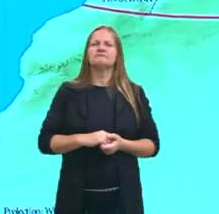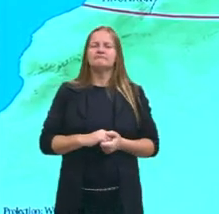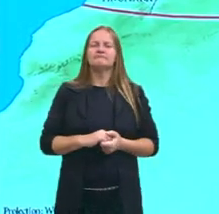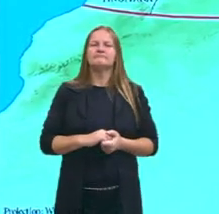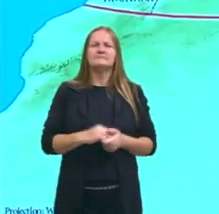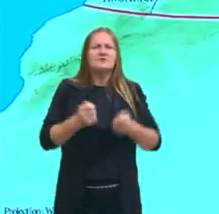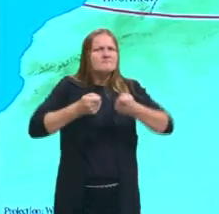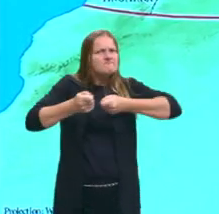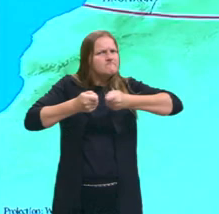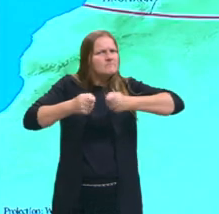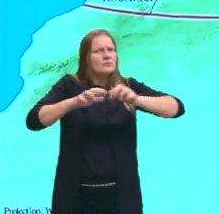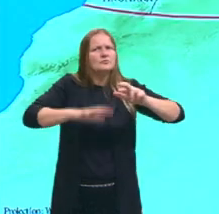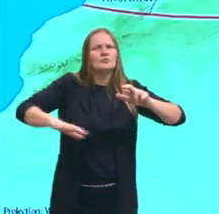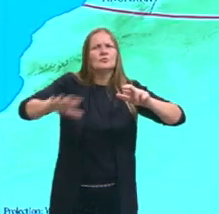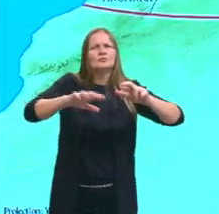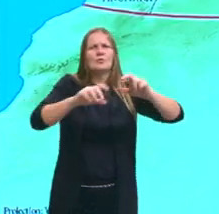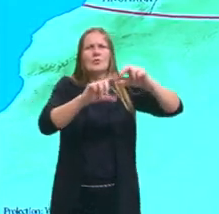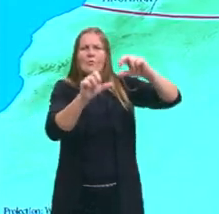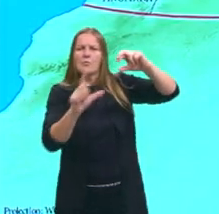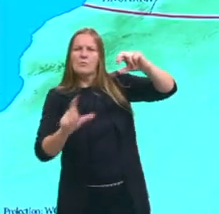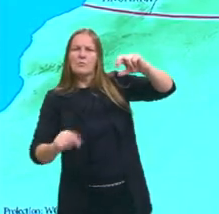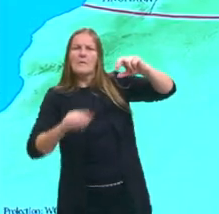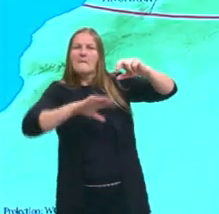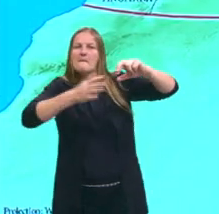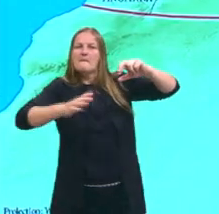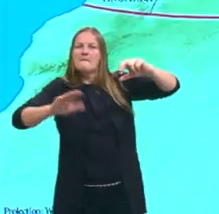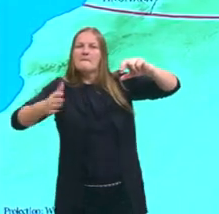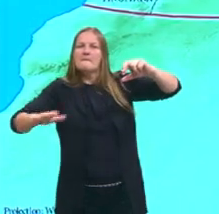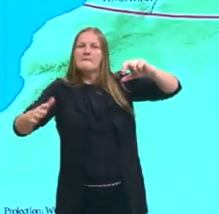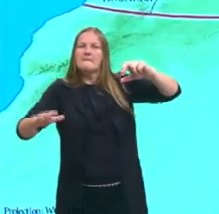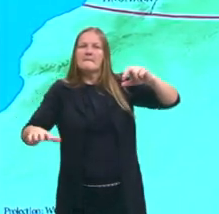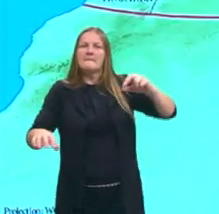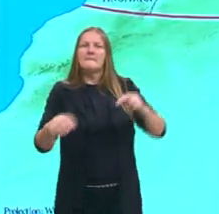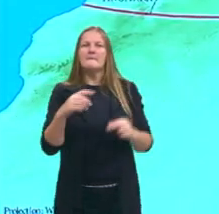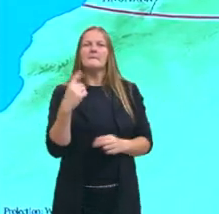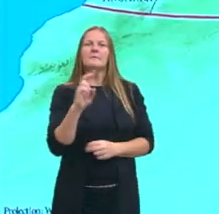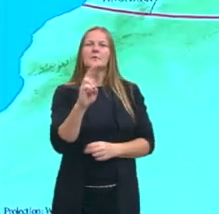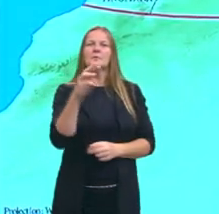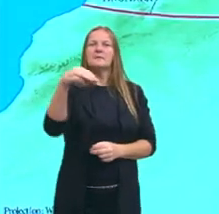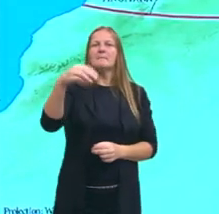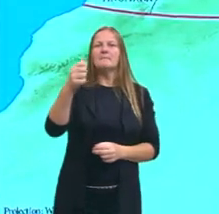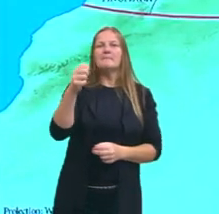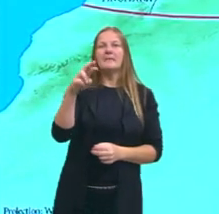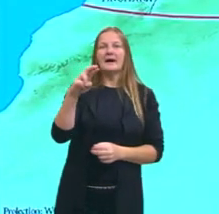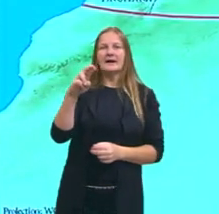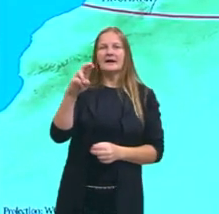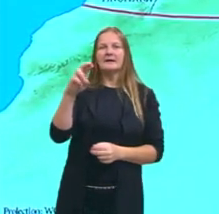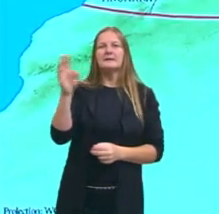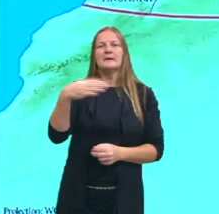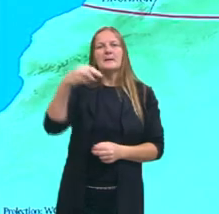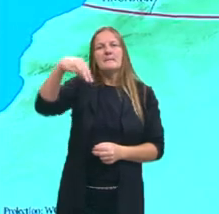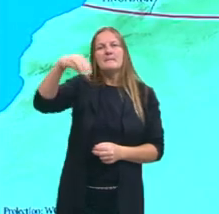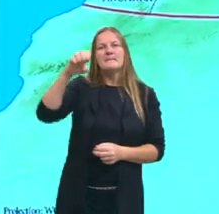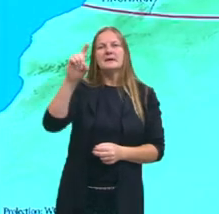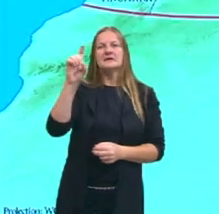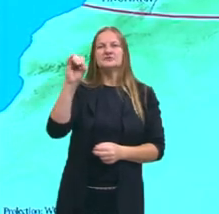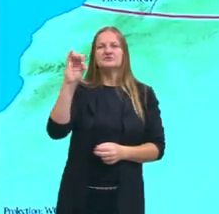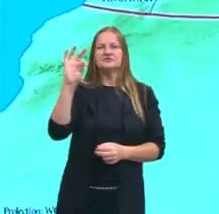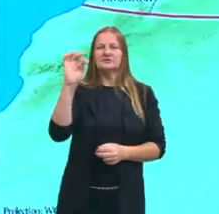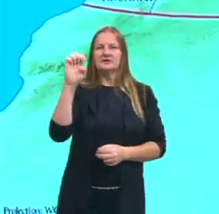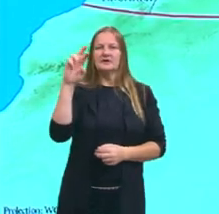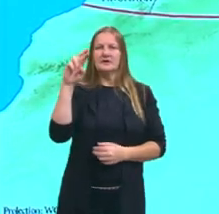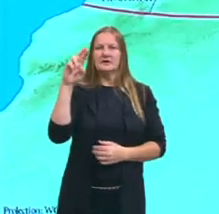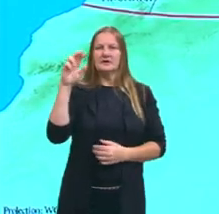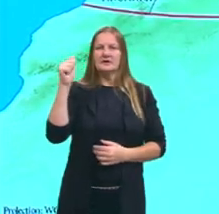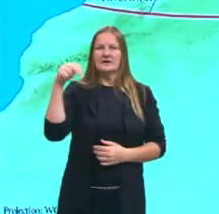o controle do mar mediterrâneo e eles chamavam de marenostrum início então eles não